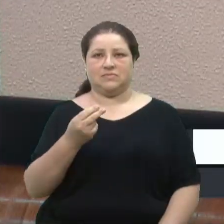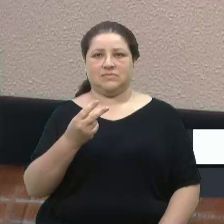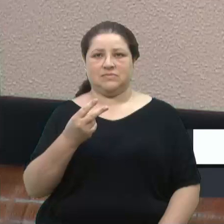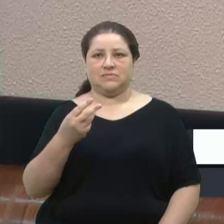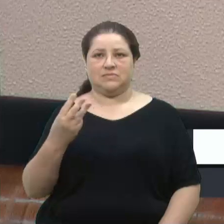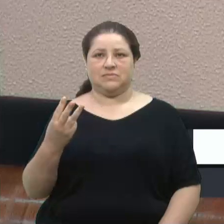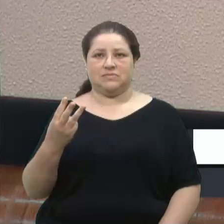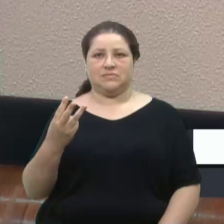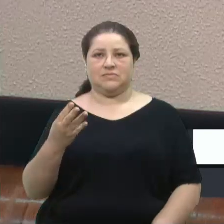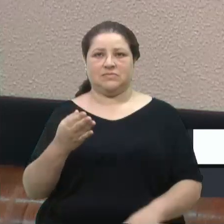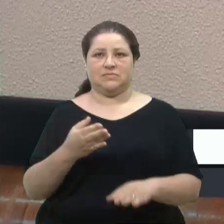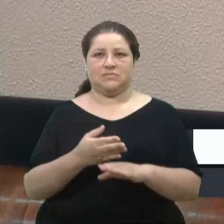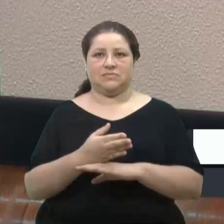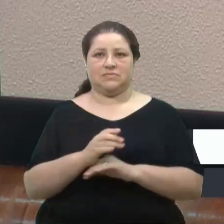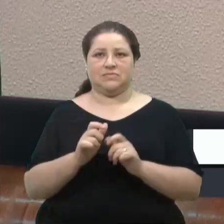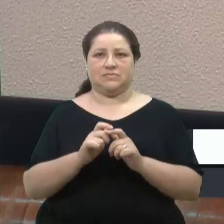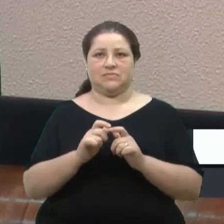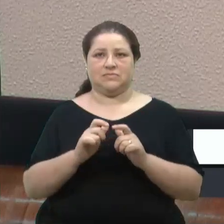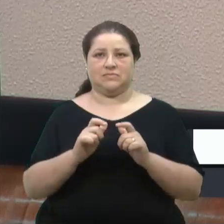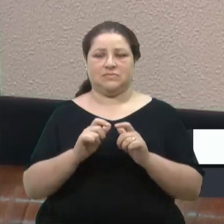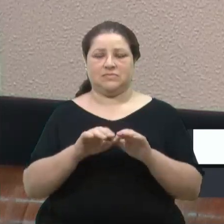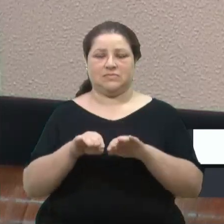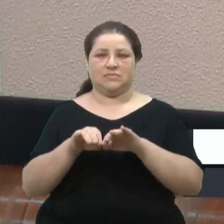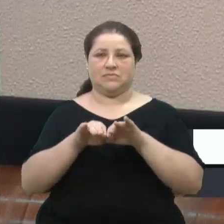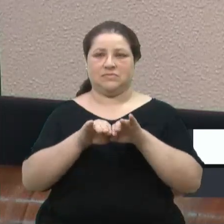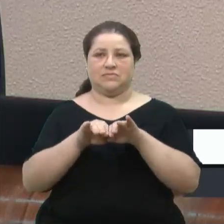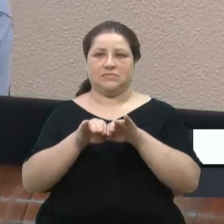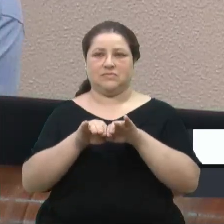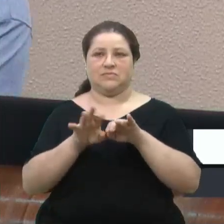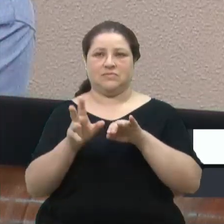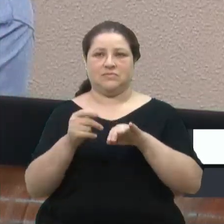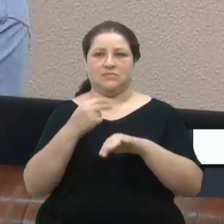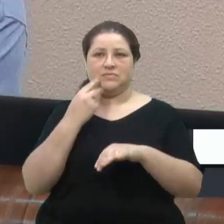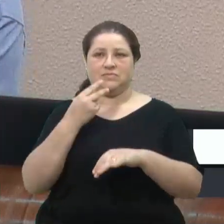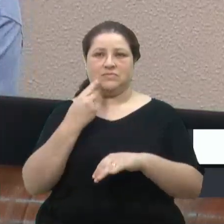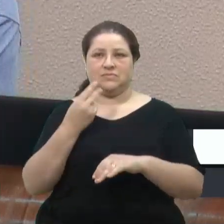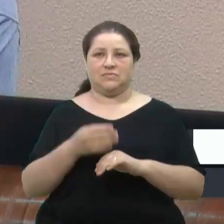4/2023 foi aprovado por unanimidade. Em discussão.